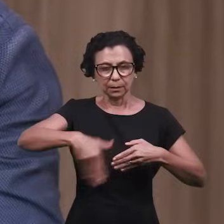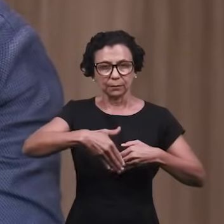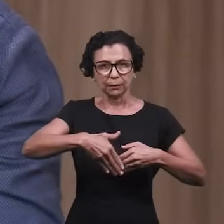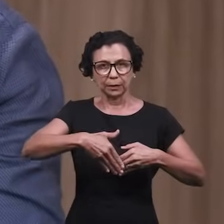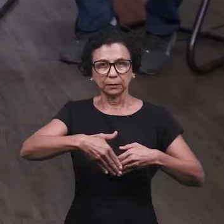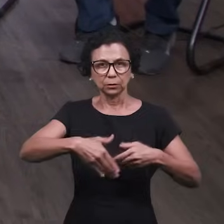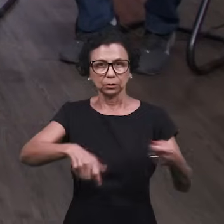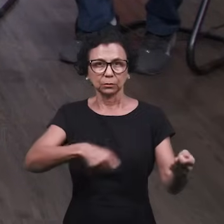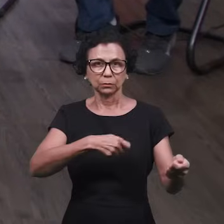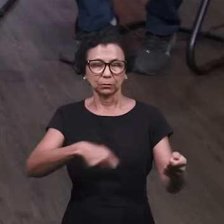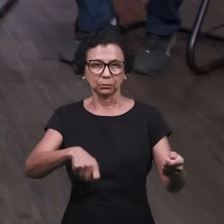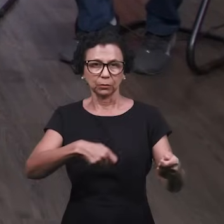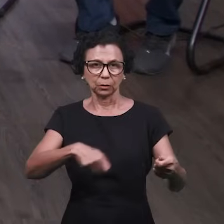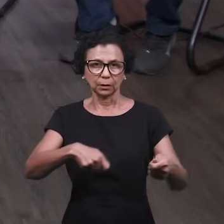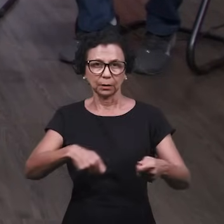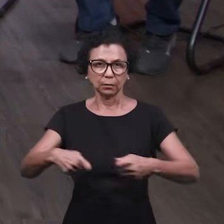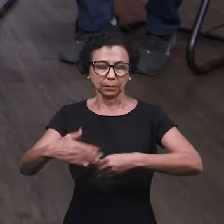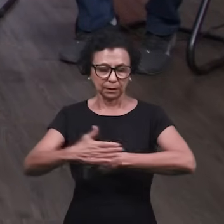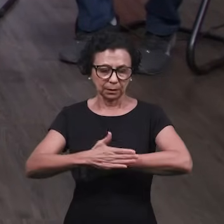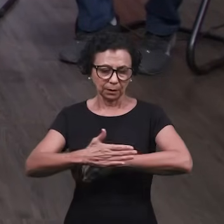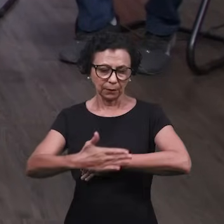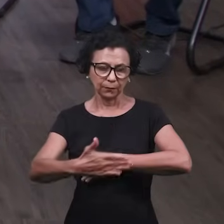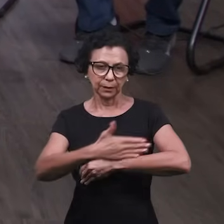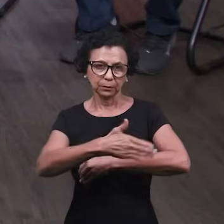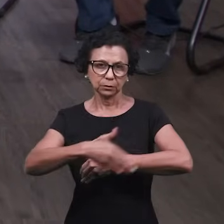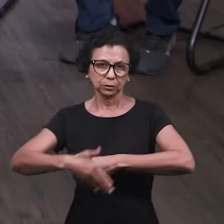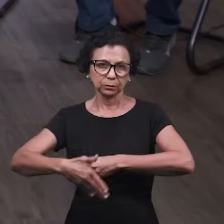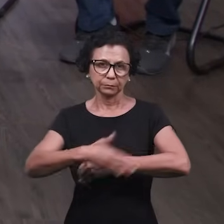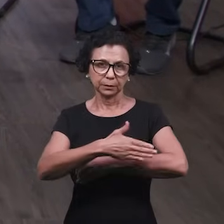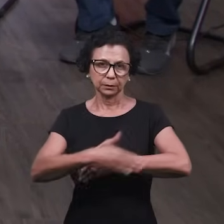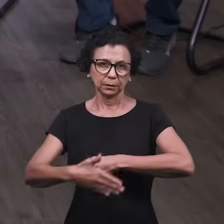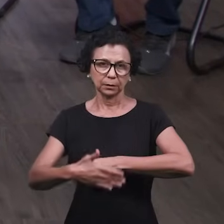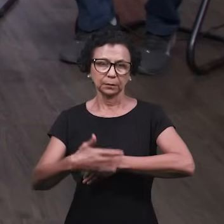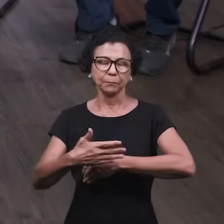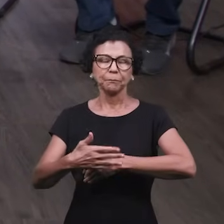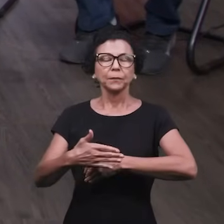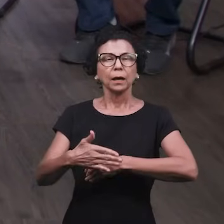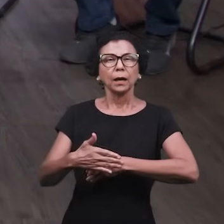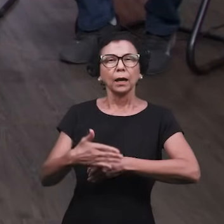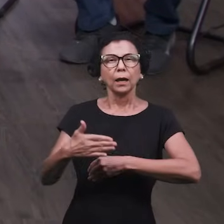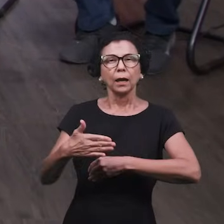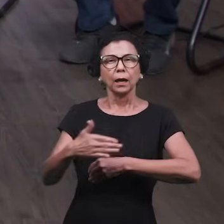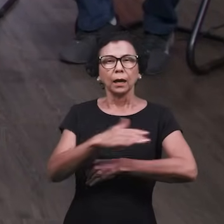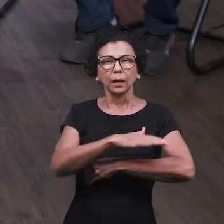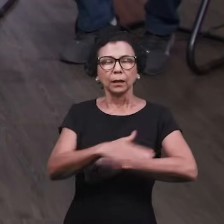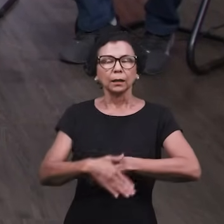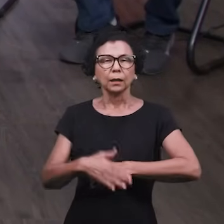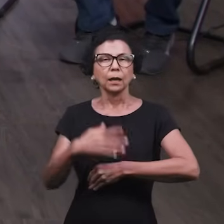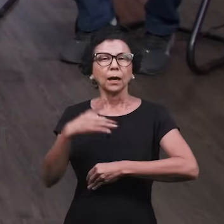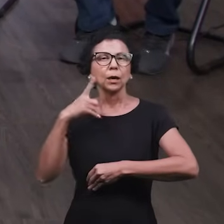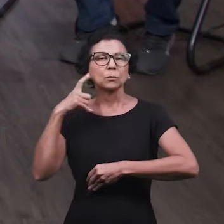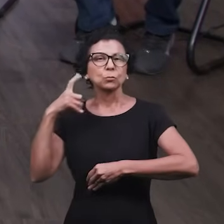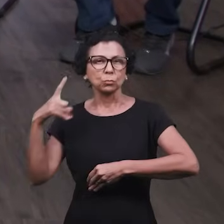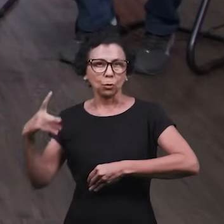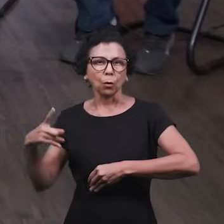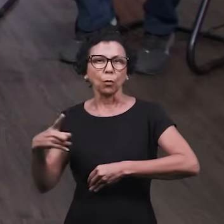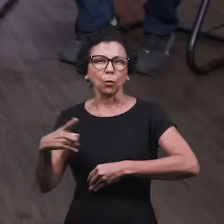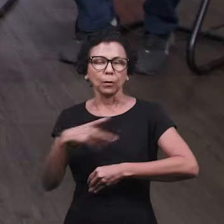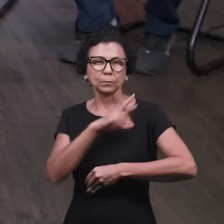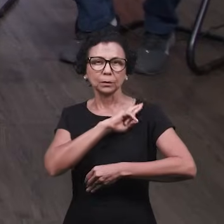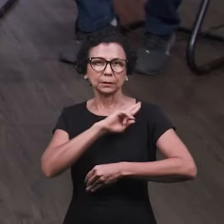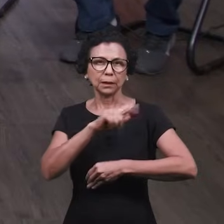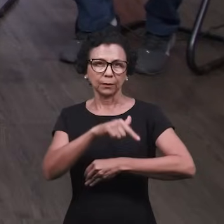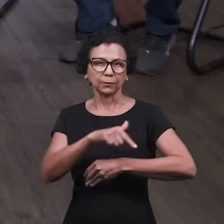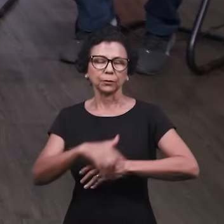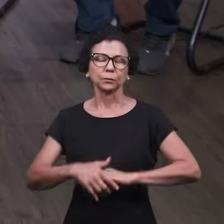amplificar esse som, certo? Então, o leque harmônico é colado. Num porta-mala